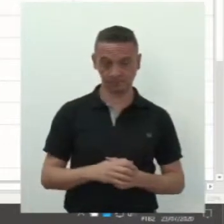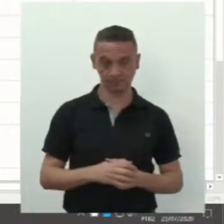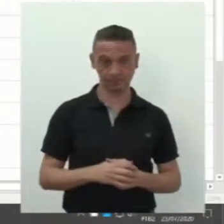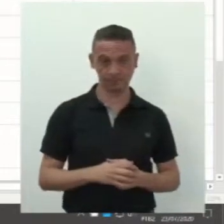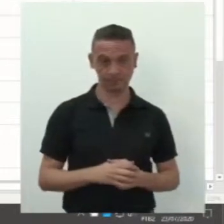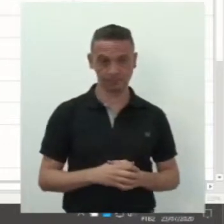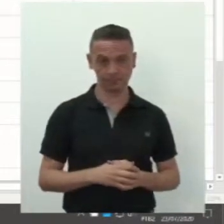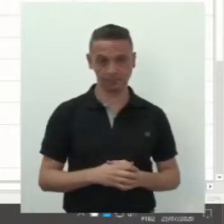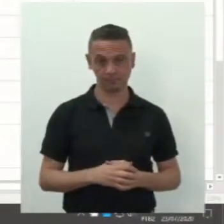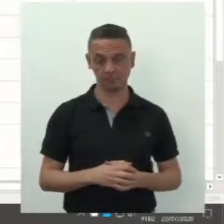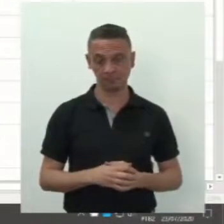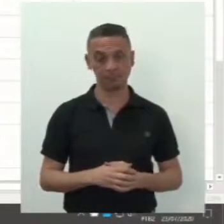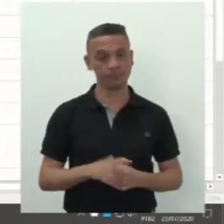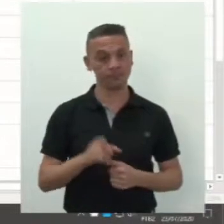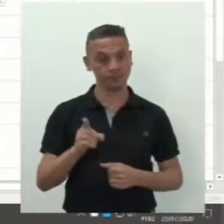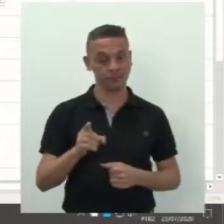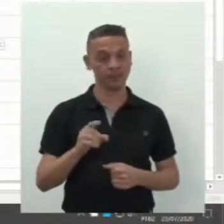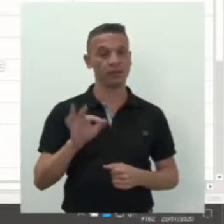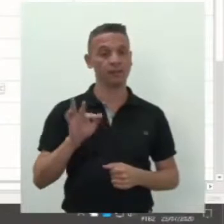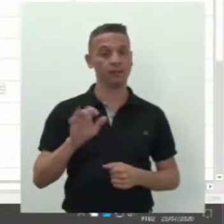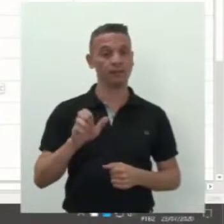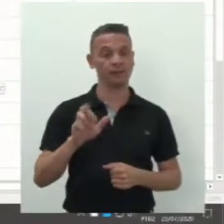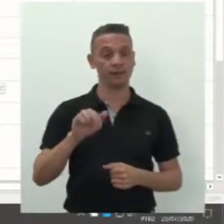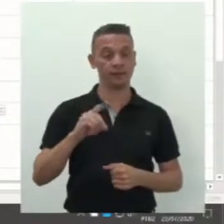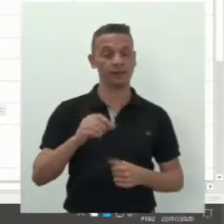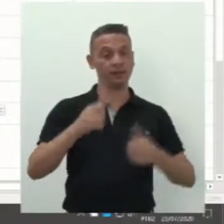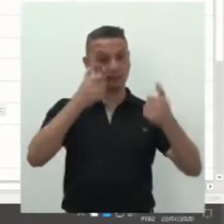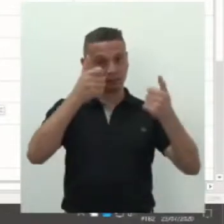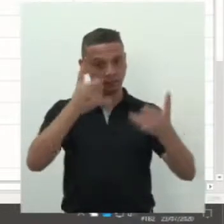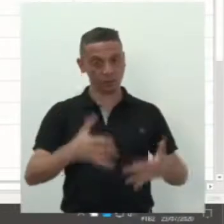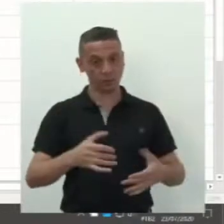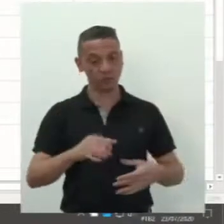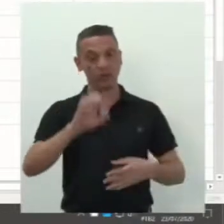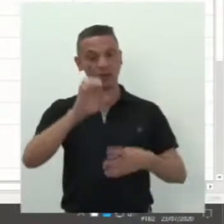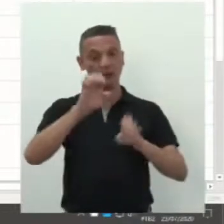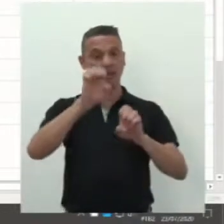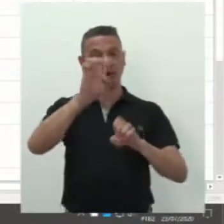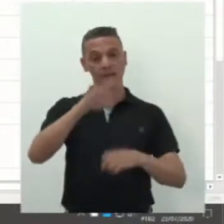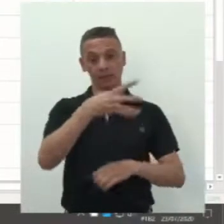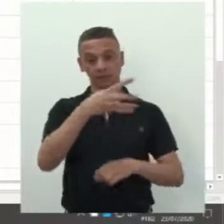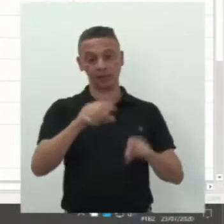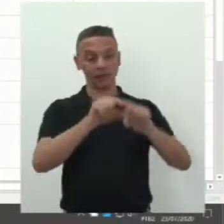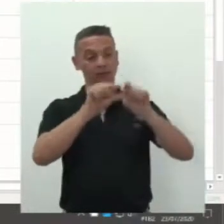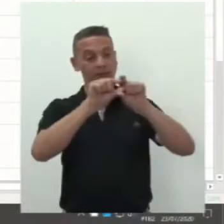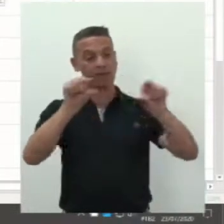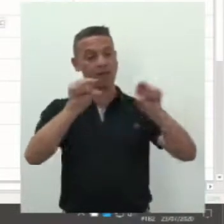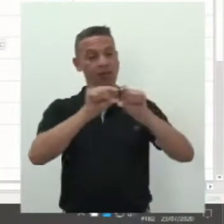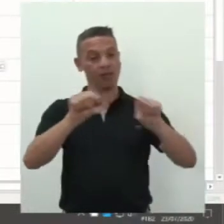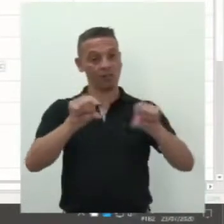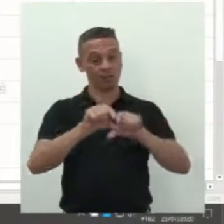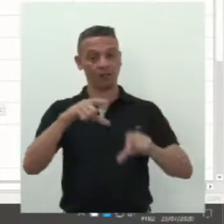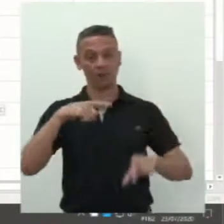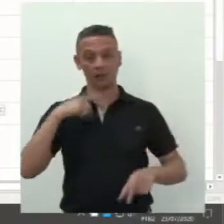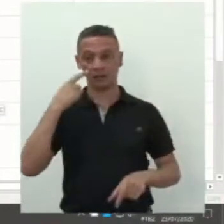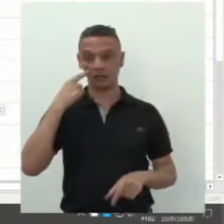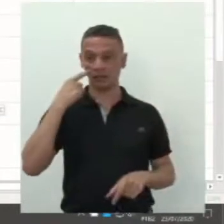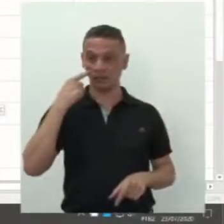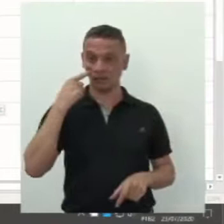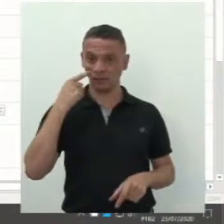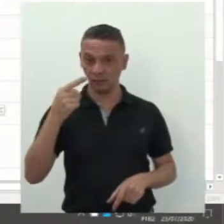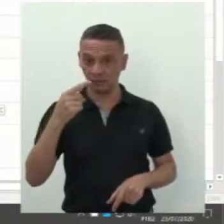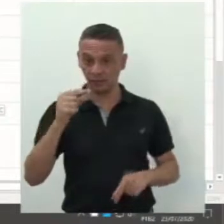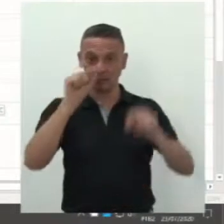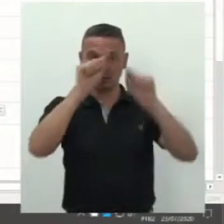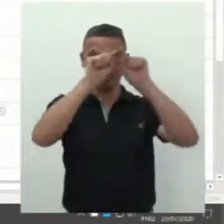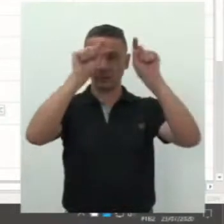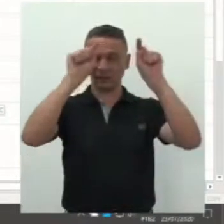Opa! Lembrando que o Fernando deixou claro que o funcionamento do Excel é por célula, então por isso que ele vai aparecer ali a indicação da